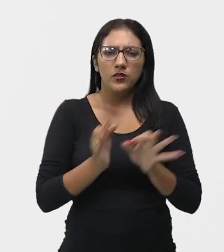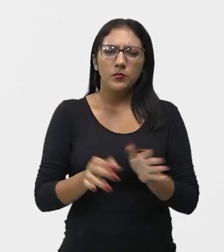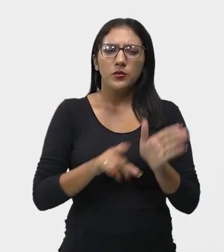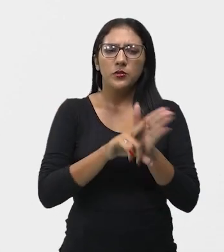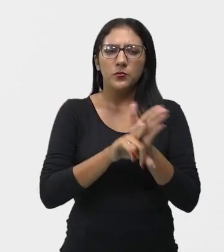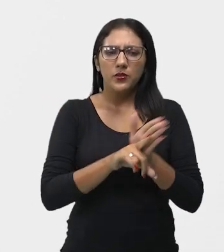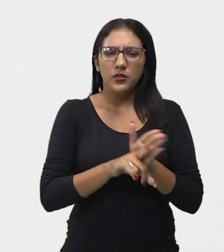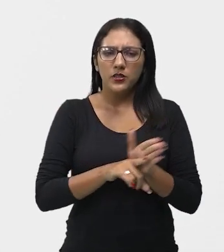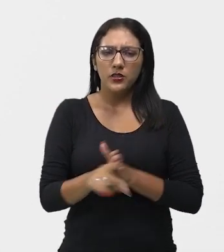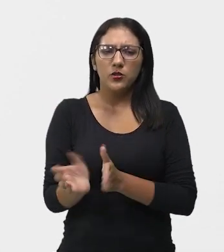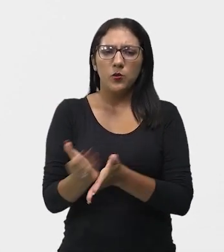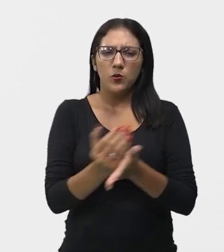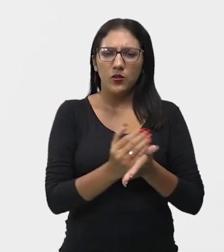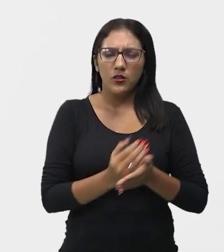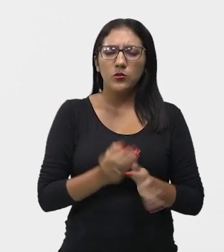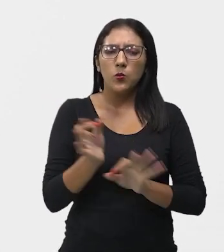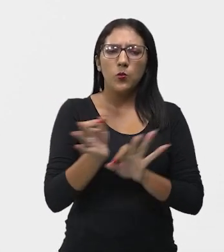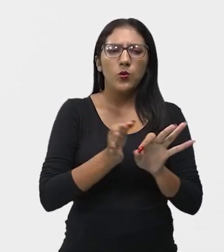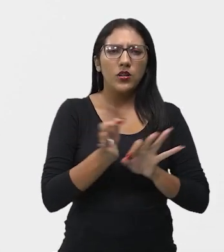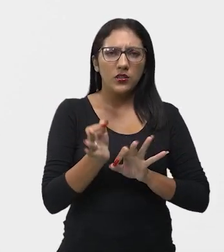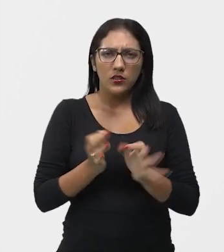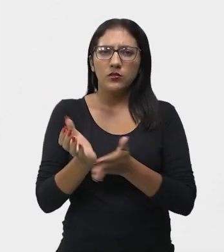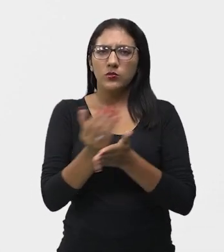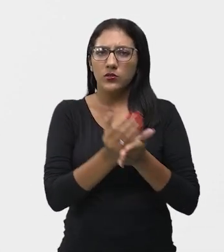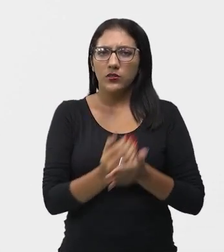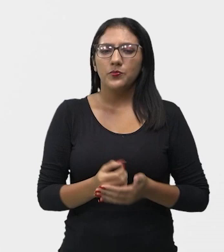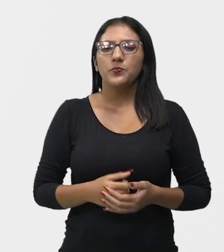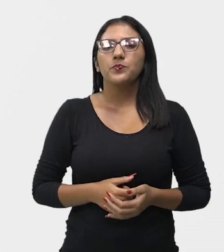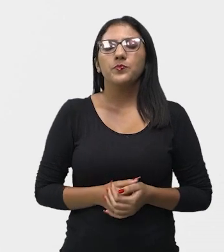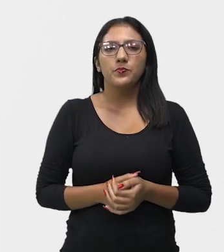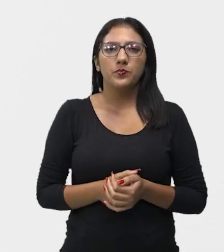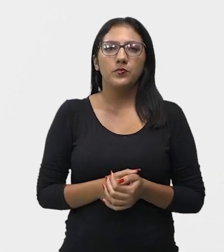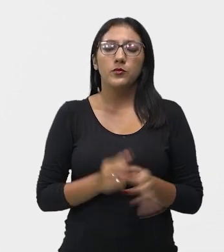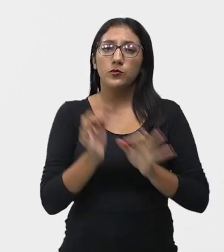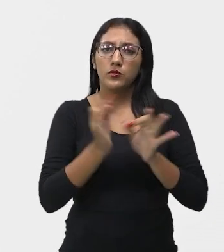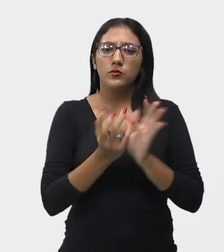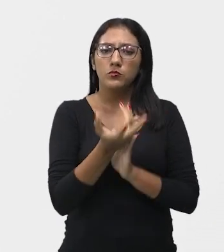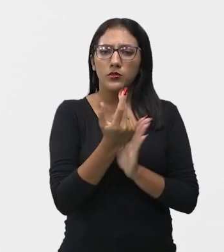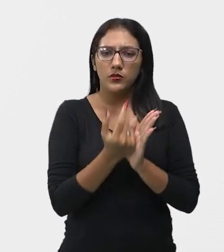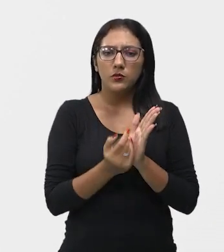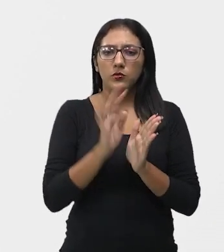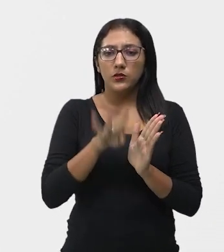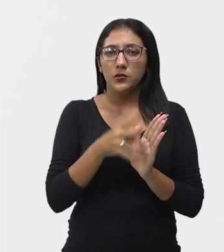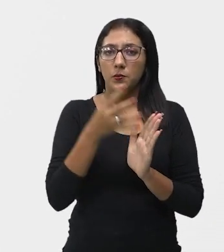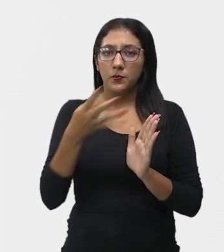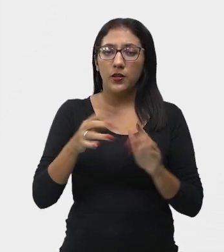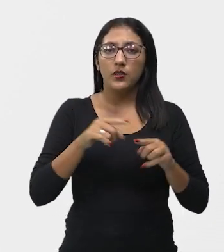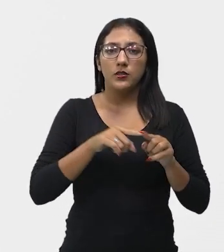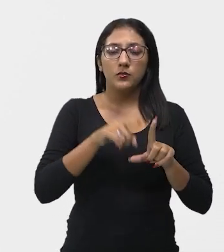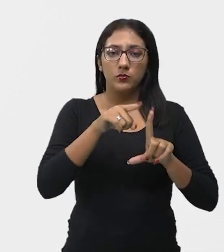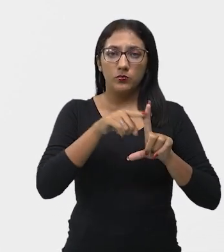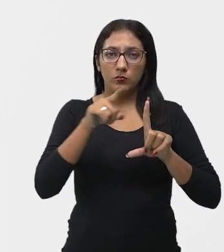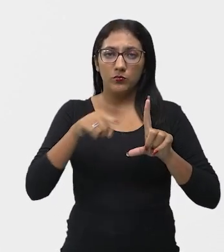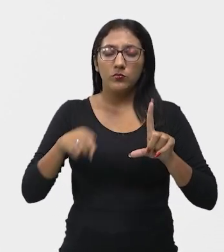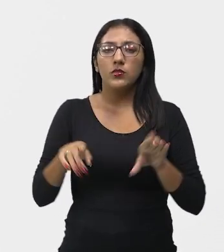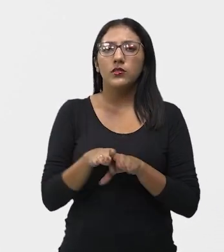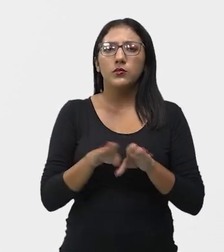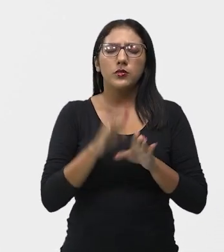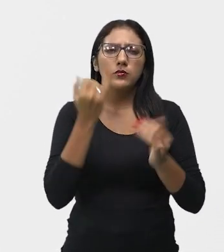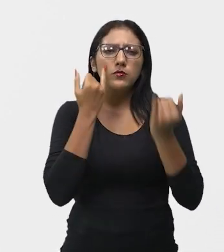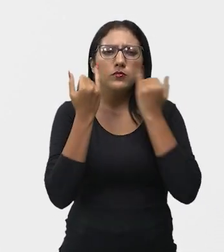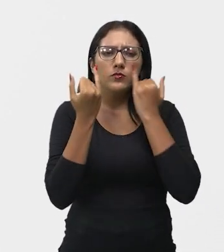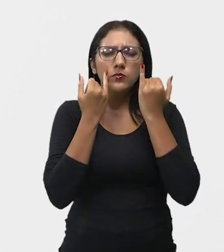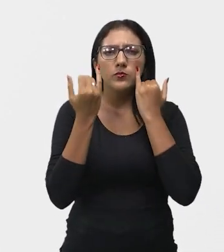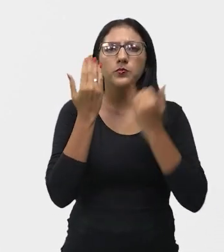pesquisa, coleta e organização dos dados, construção de tabelas e gráficos e interpretação